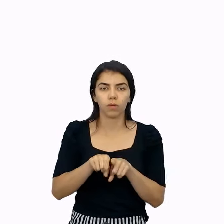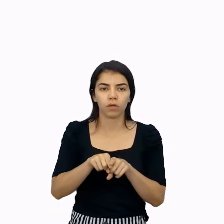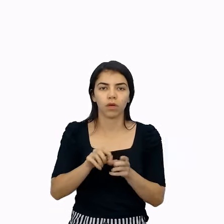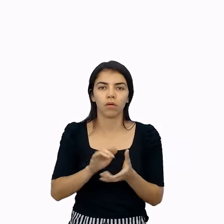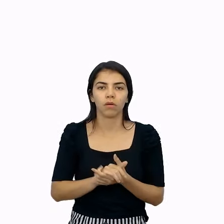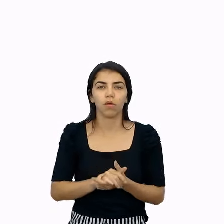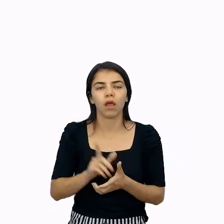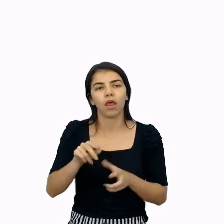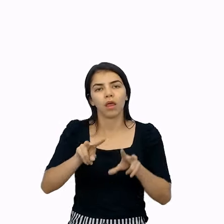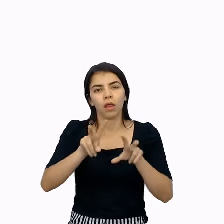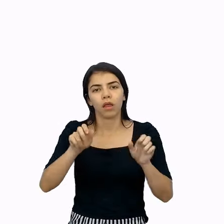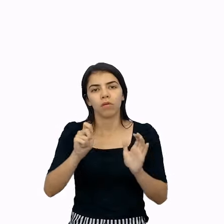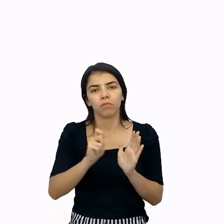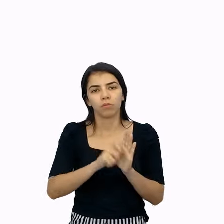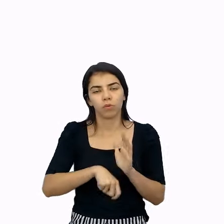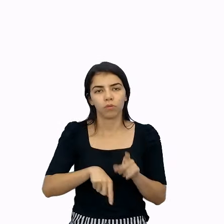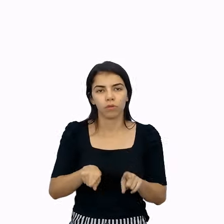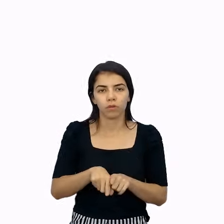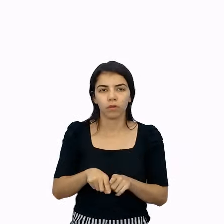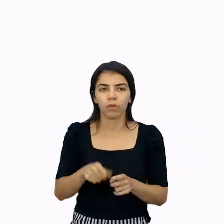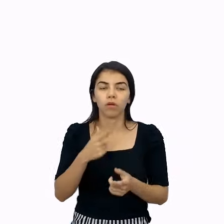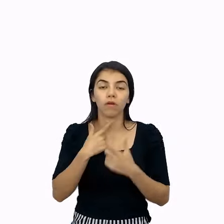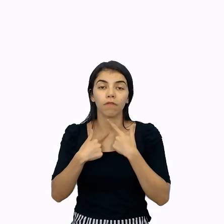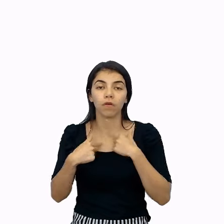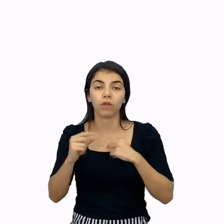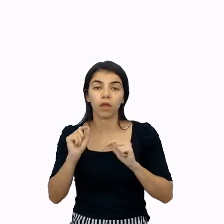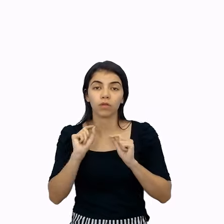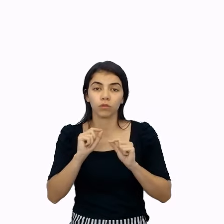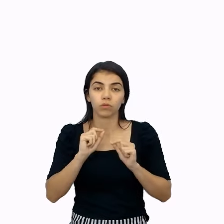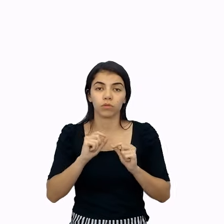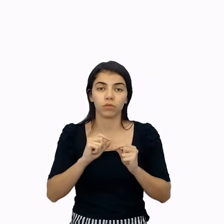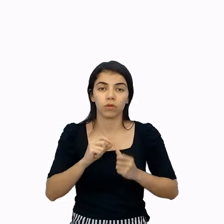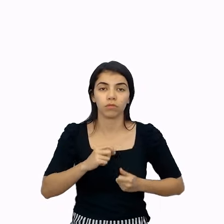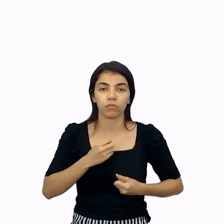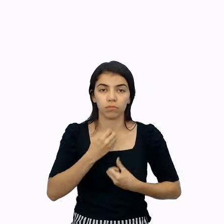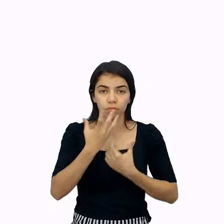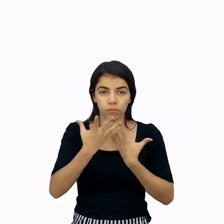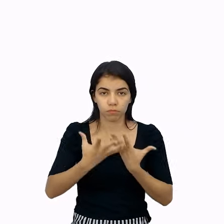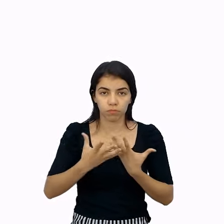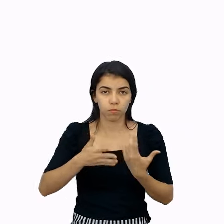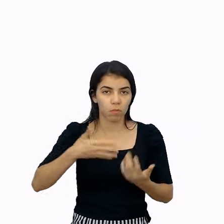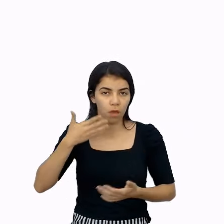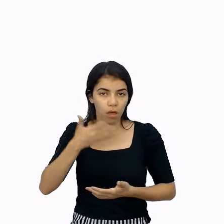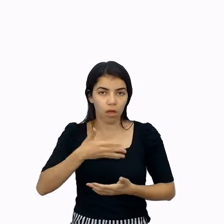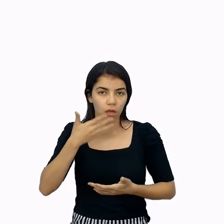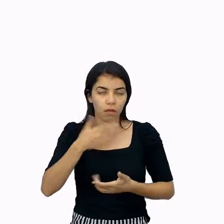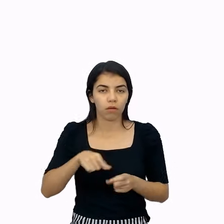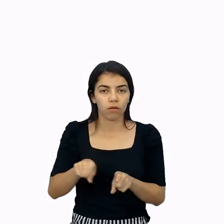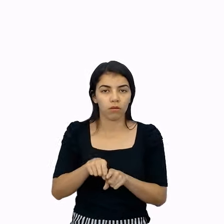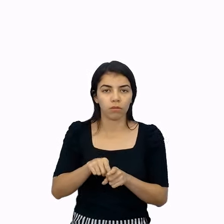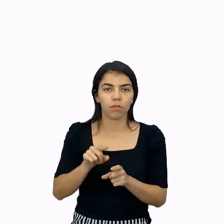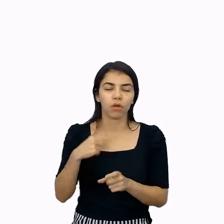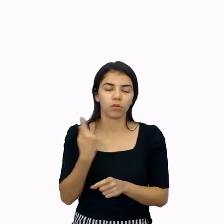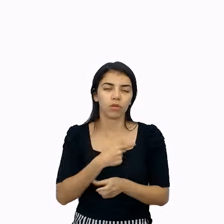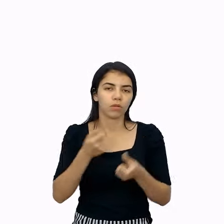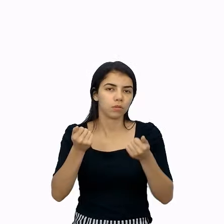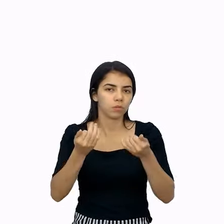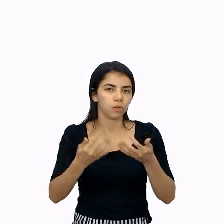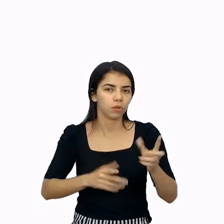o enunciador ou falante, deseja empregar em seu discurso oral ou escrito. Estamos falando aqui